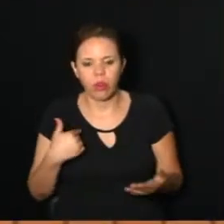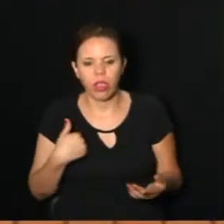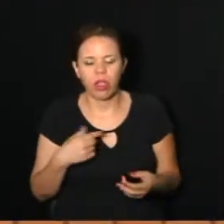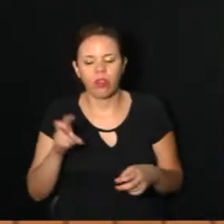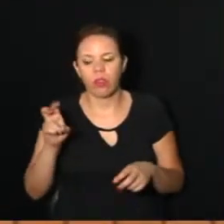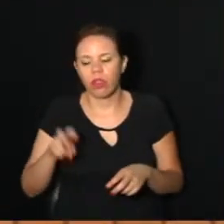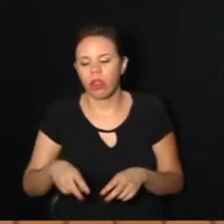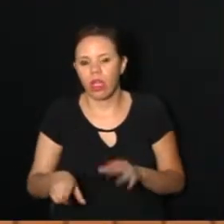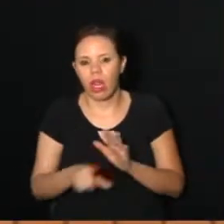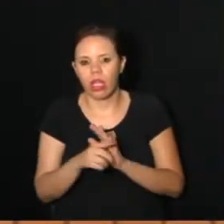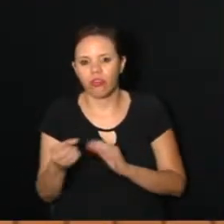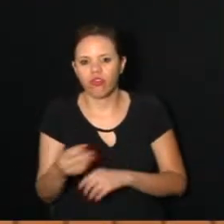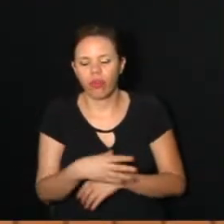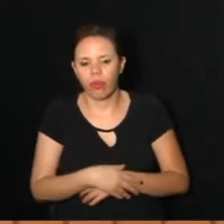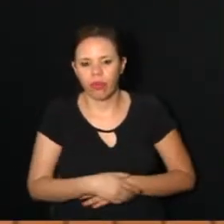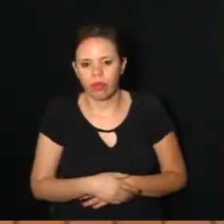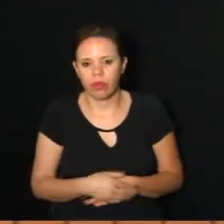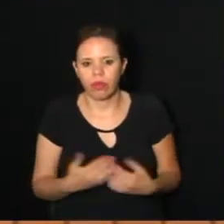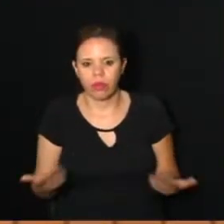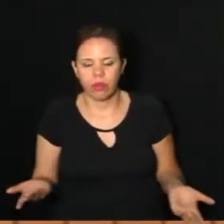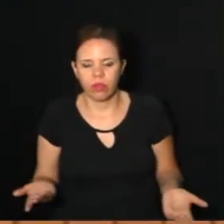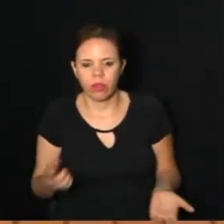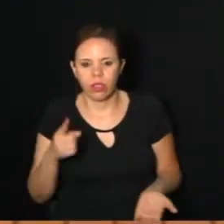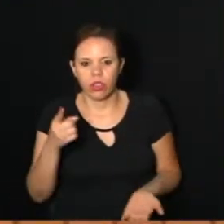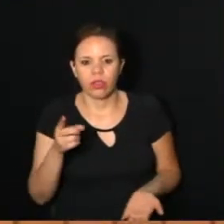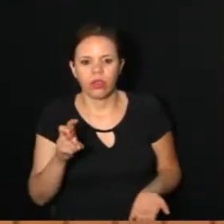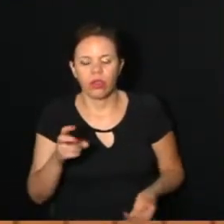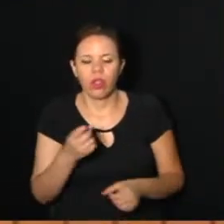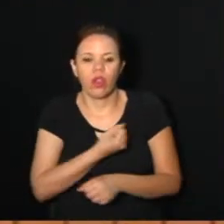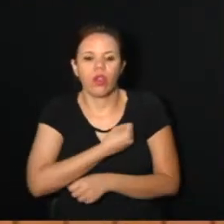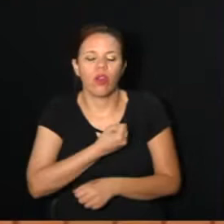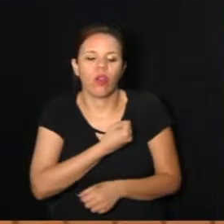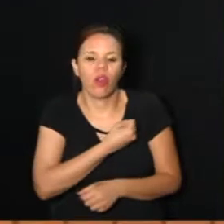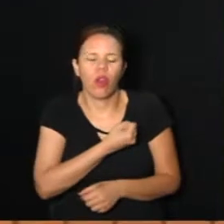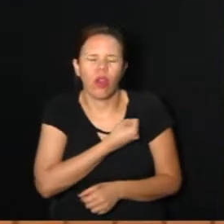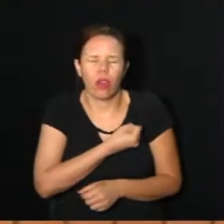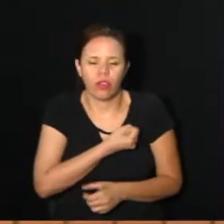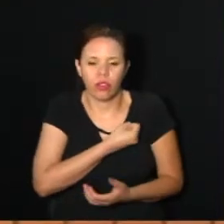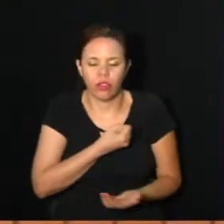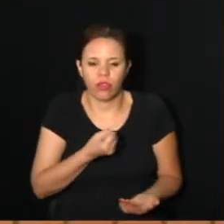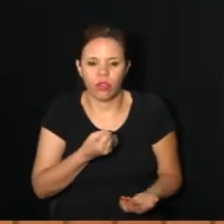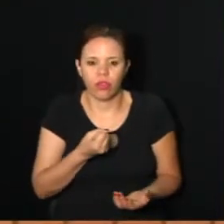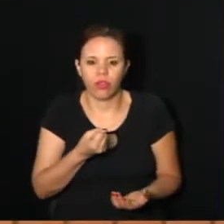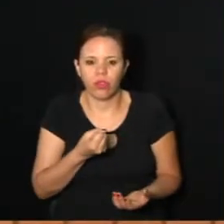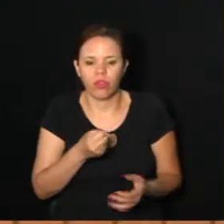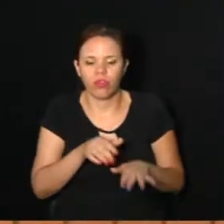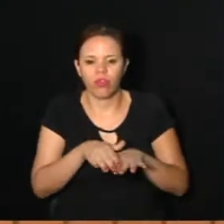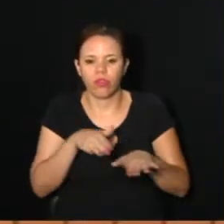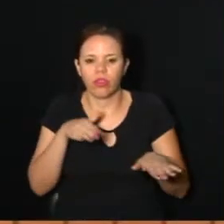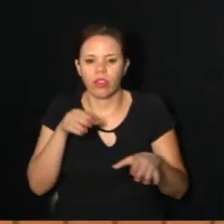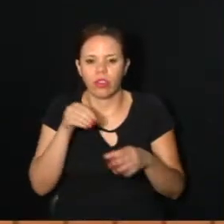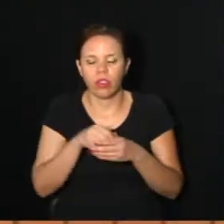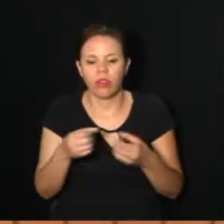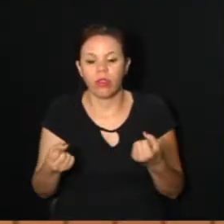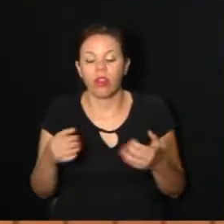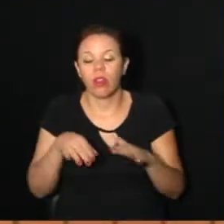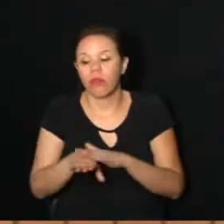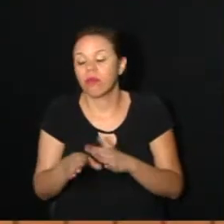lei de novo? Ou você anda com o código de trânsito do automóvel? Duvido que alguém ande com o código de trânsito do automóvel. Não